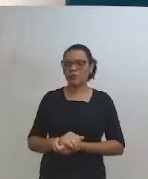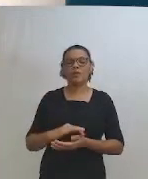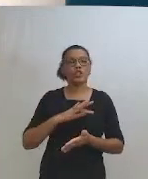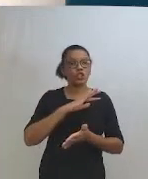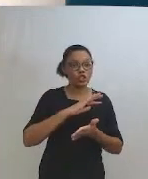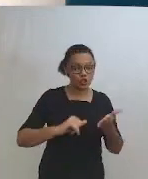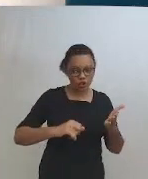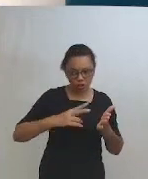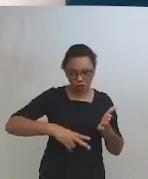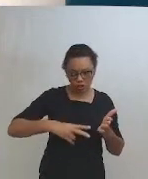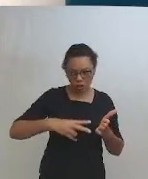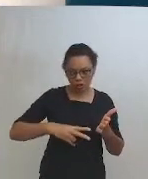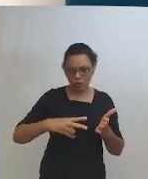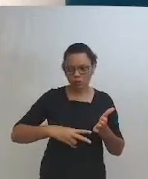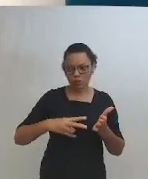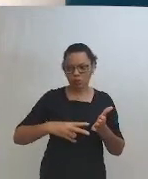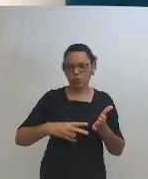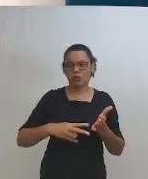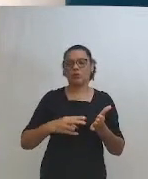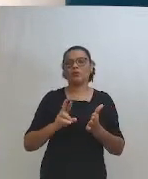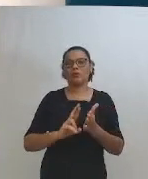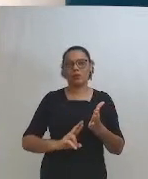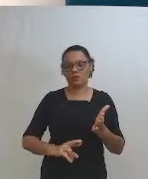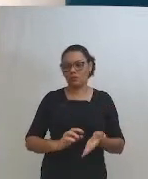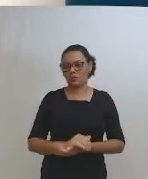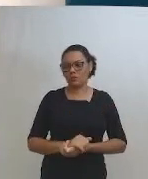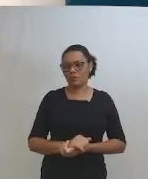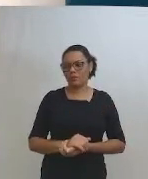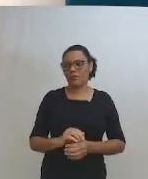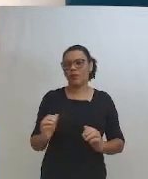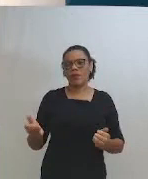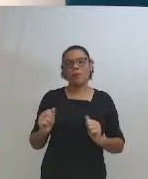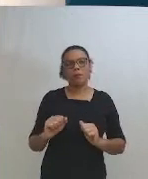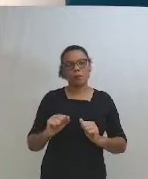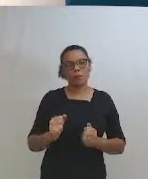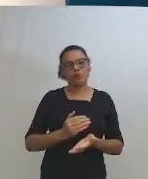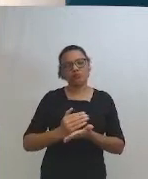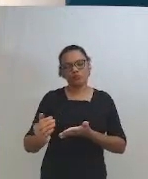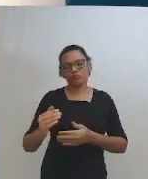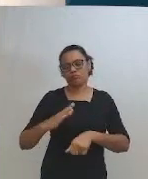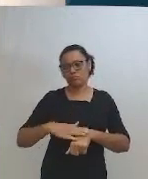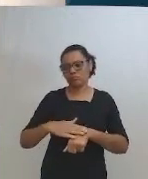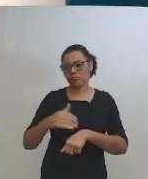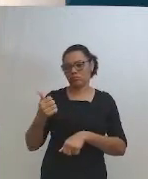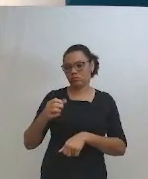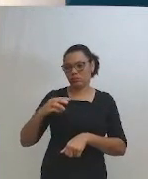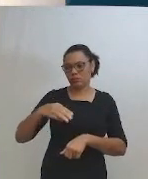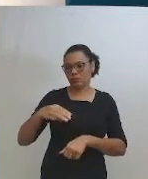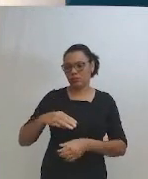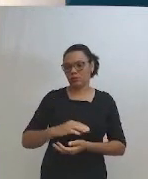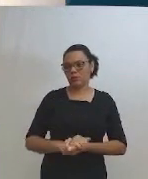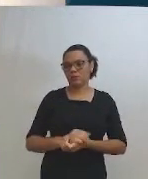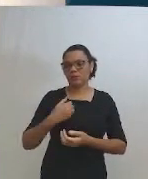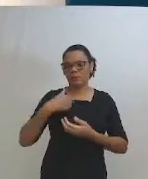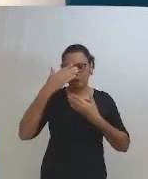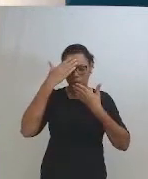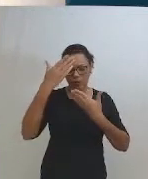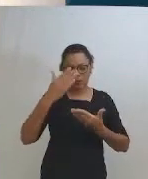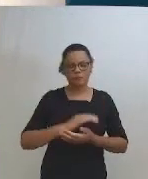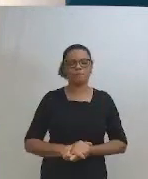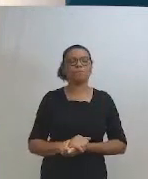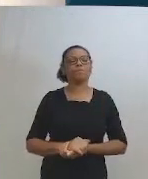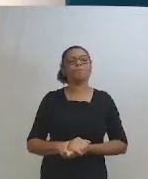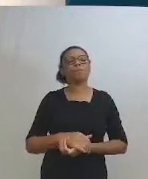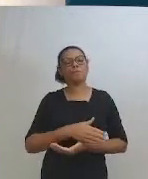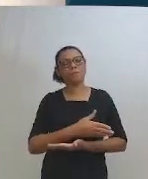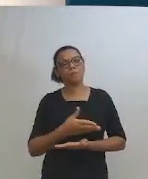Dispenso, sim, sim. Vossa Excelência tem uso da palavra pelo período regimental. Muito obrigado. Eminente ministro-presidente, Antônio